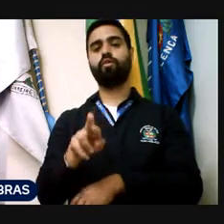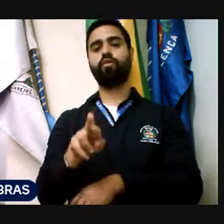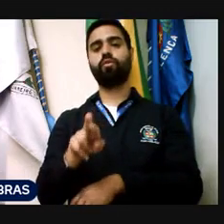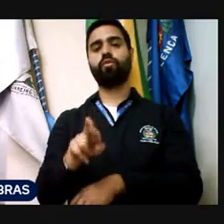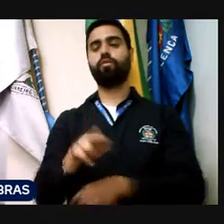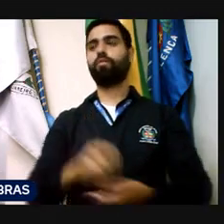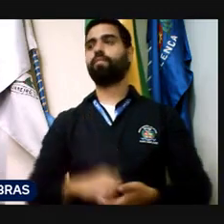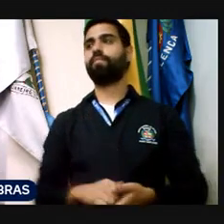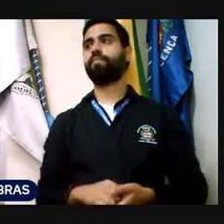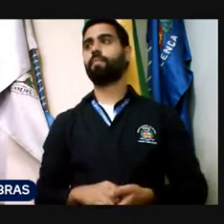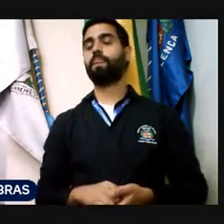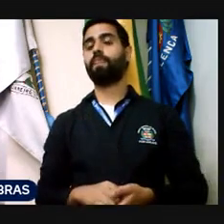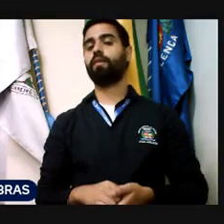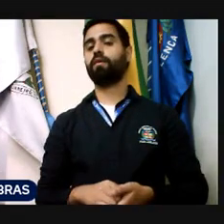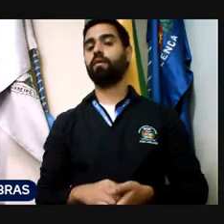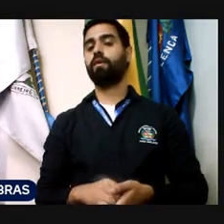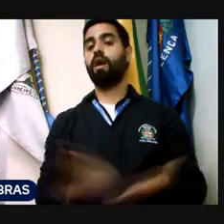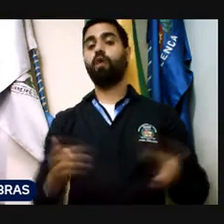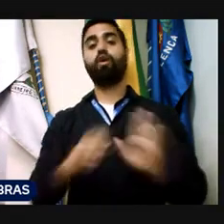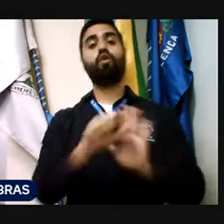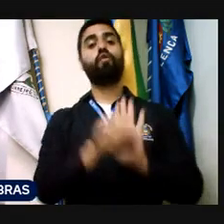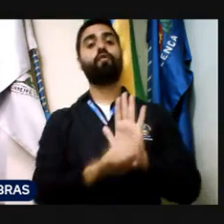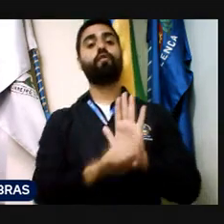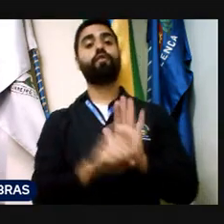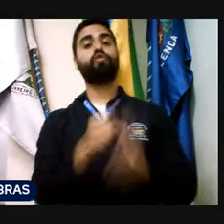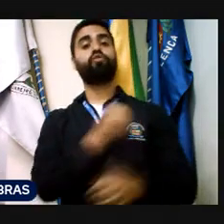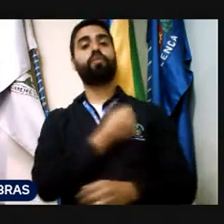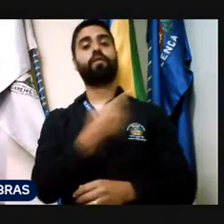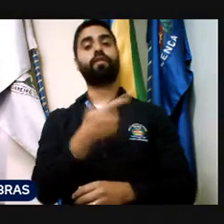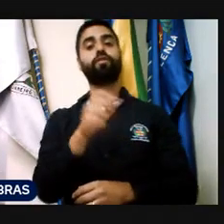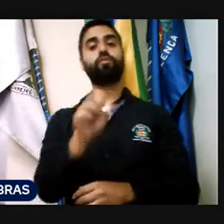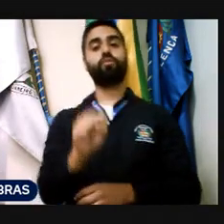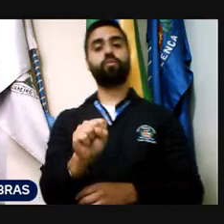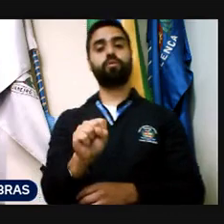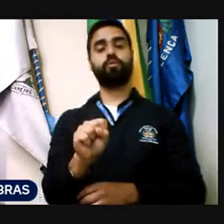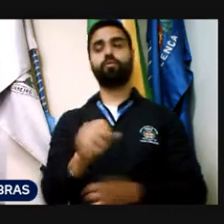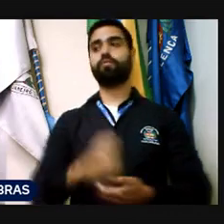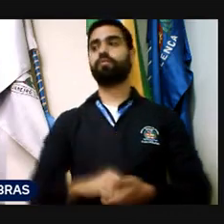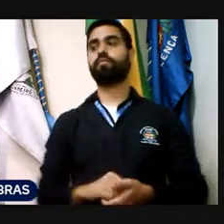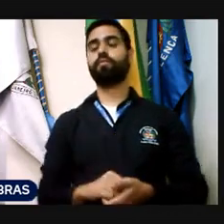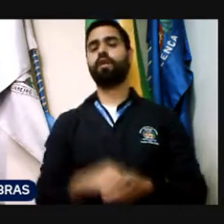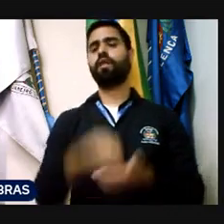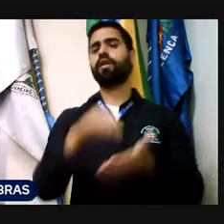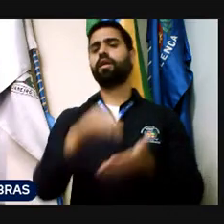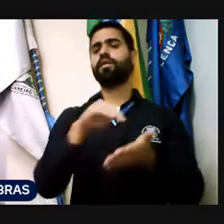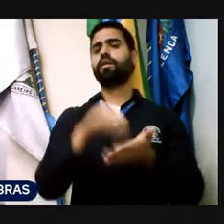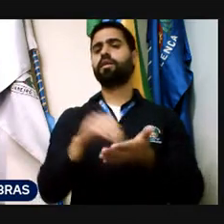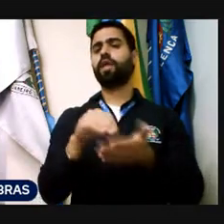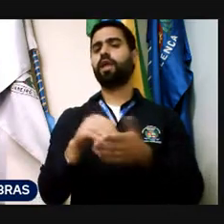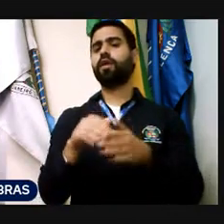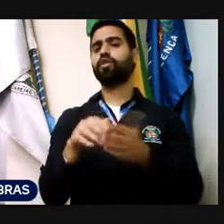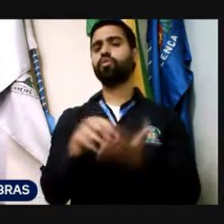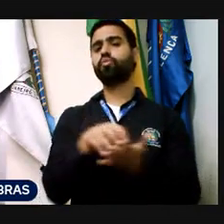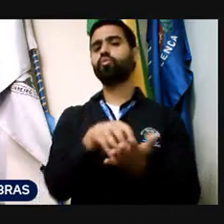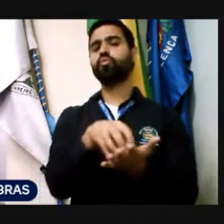Nogueira. Ofício número 28 de 2021 da Secretaria de Turismo.